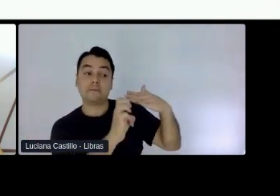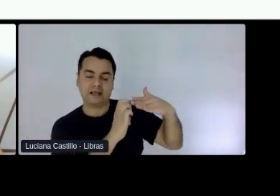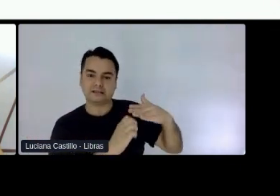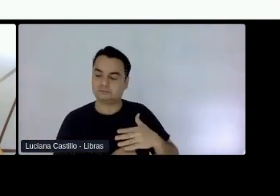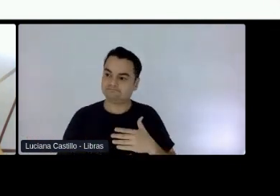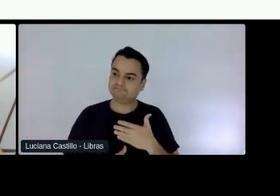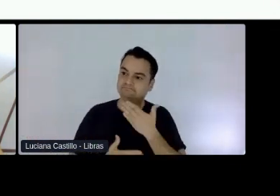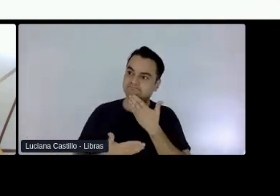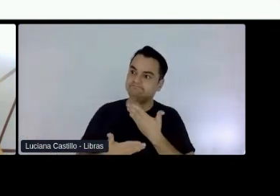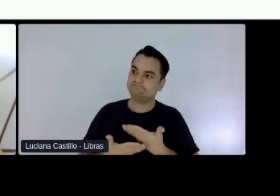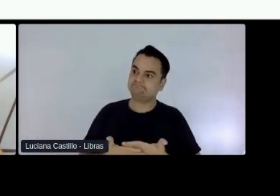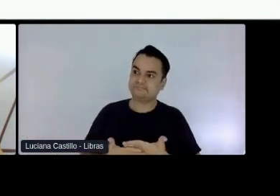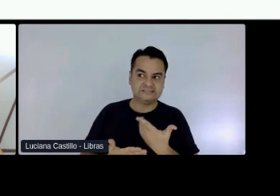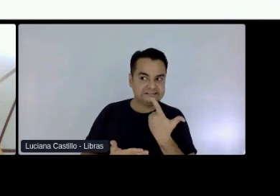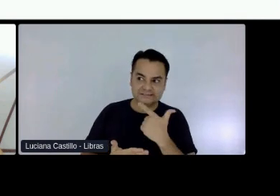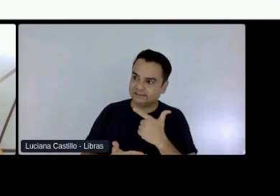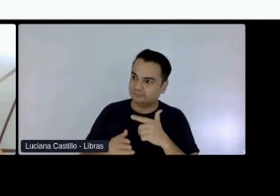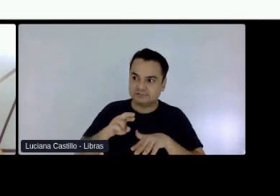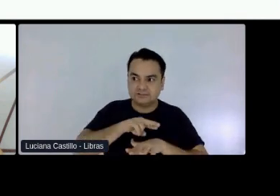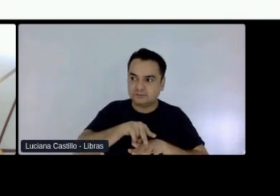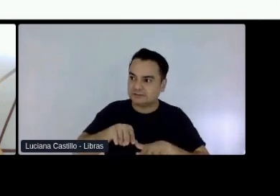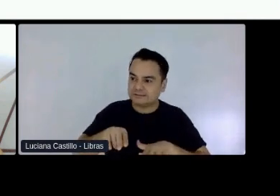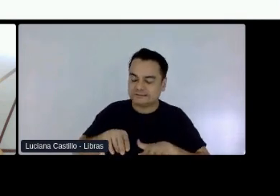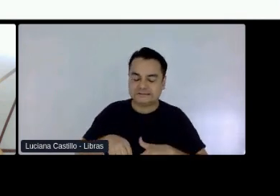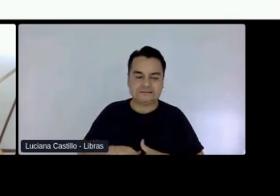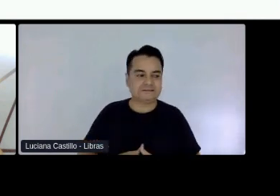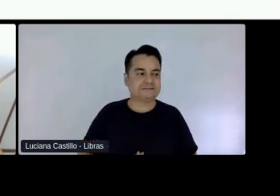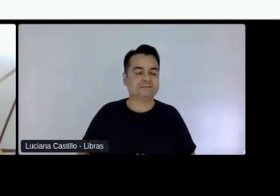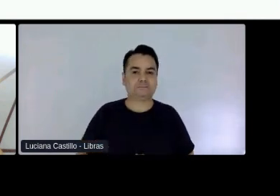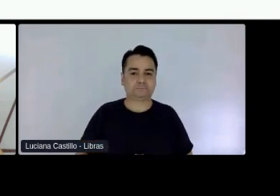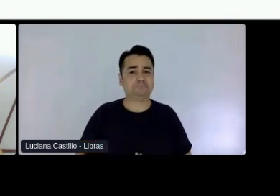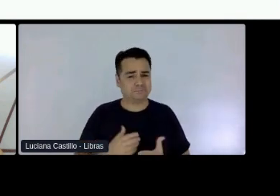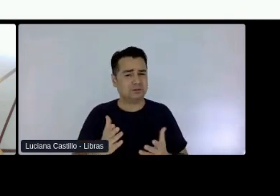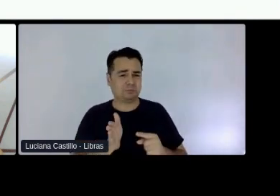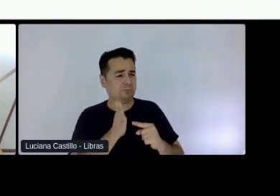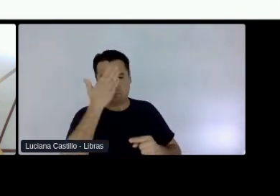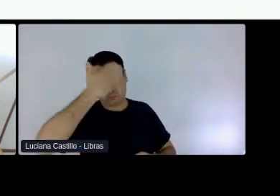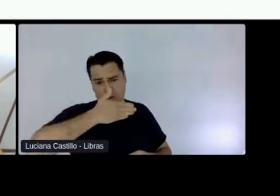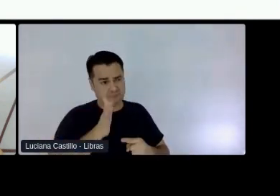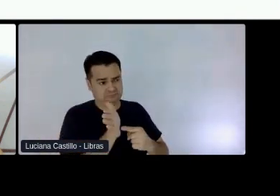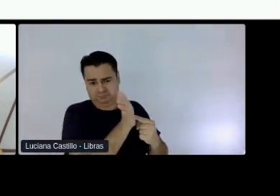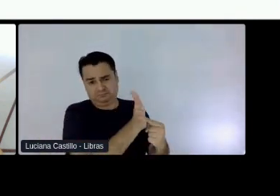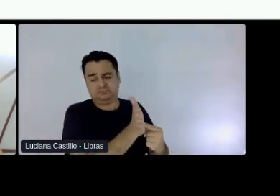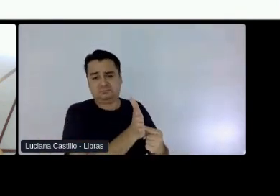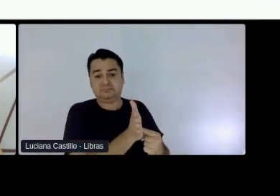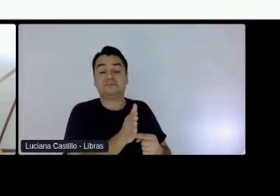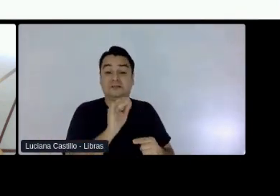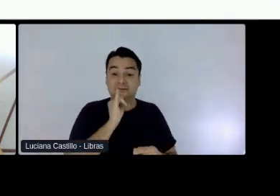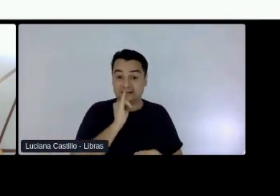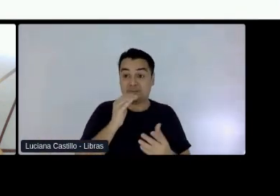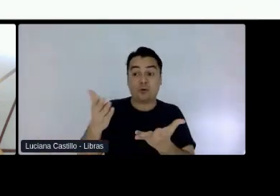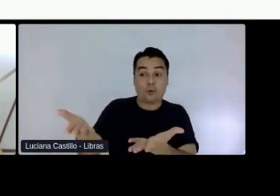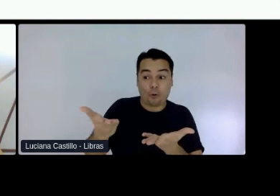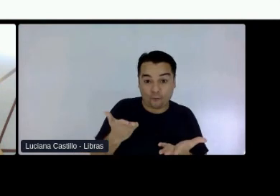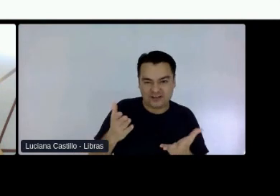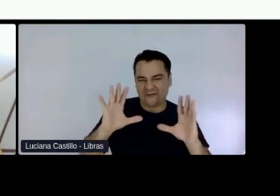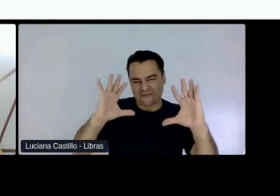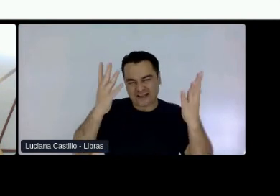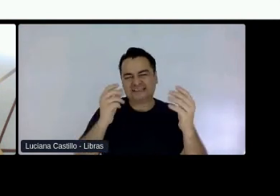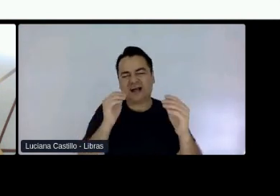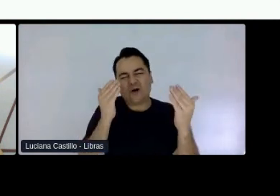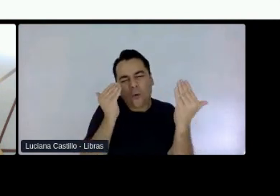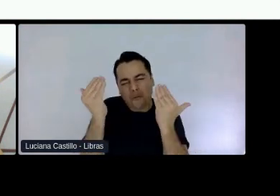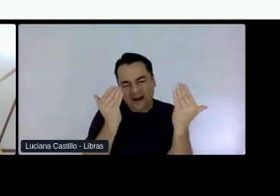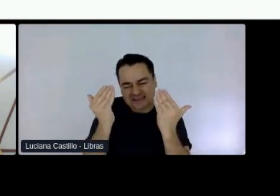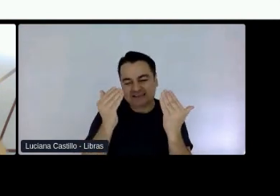totalmente outra, né? Então, é exatamente isso que a gente quer. A gente quer que a empresa ela saiba se ela está convidando para a festa ou não, né? E também a